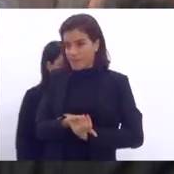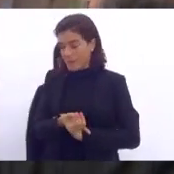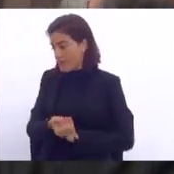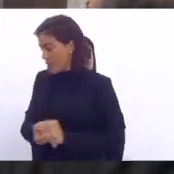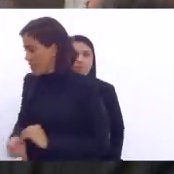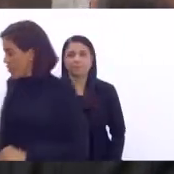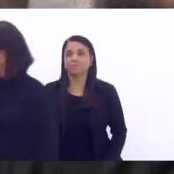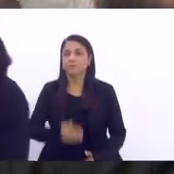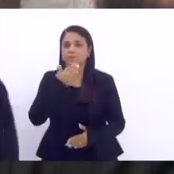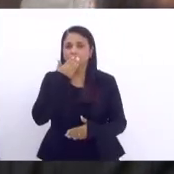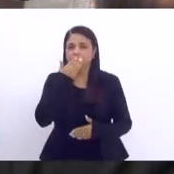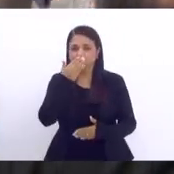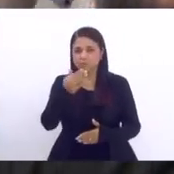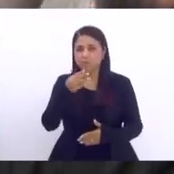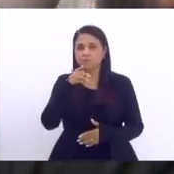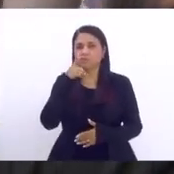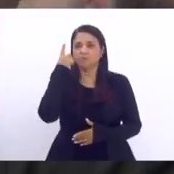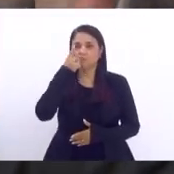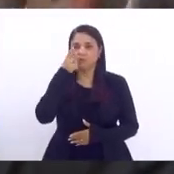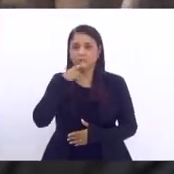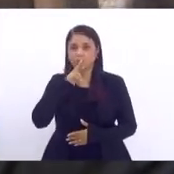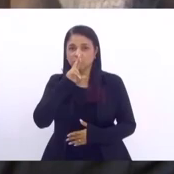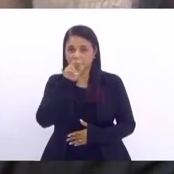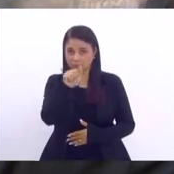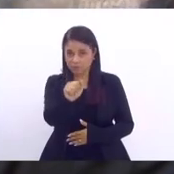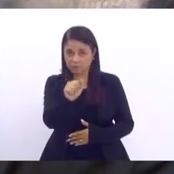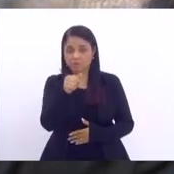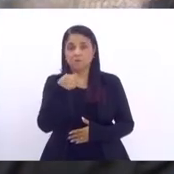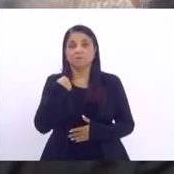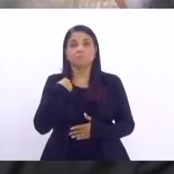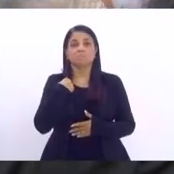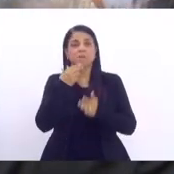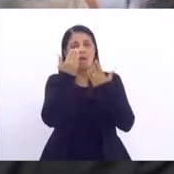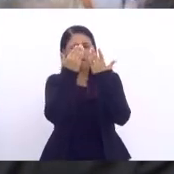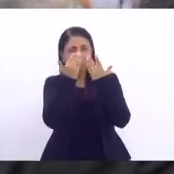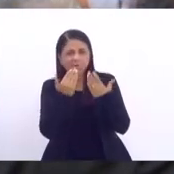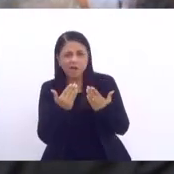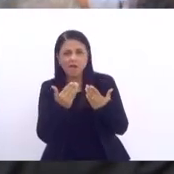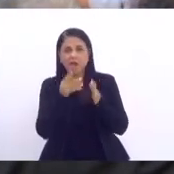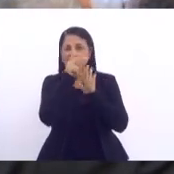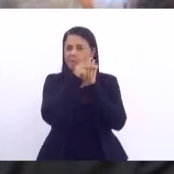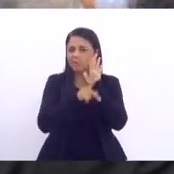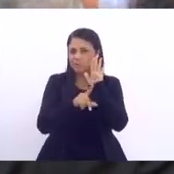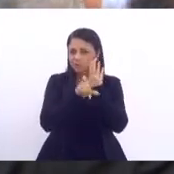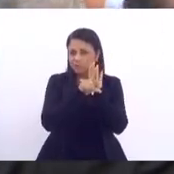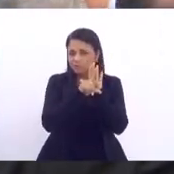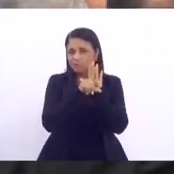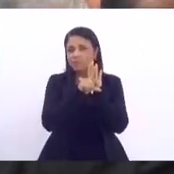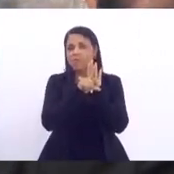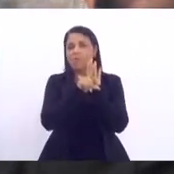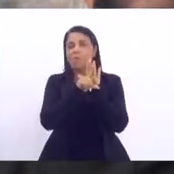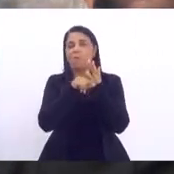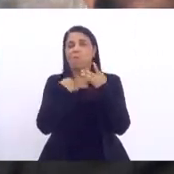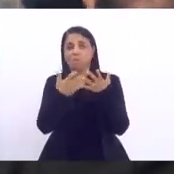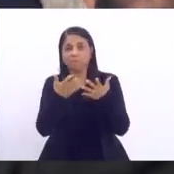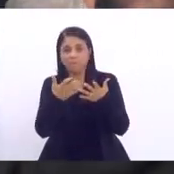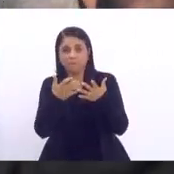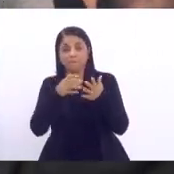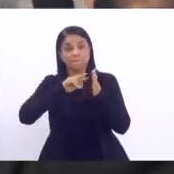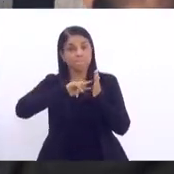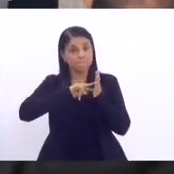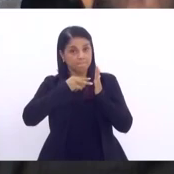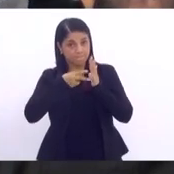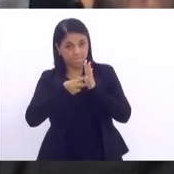Amorim exatamente para avaliar esse projeto. Mas eu quero, nesse sentido, vou dar meu parecer